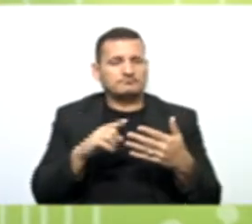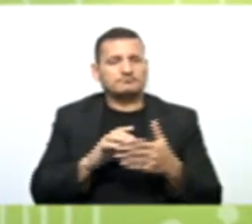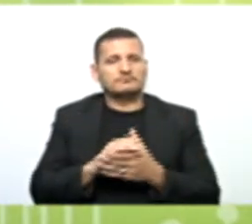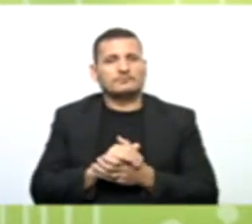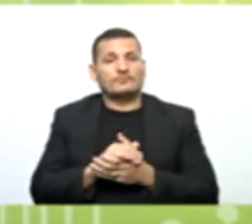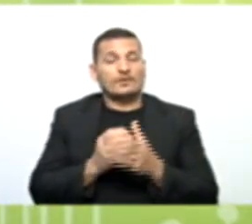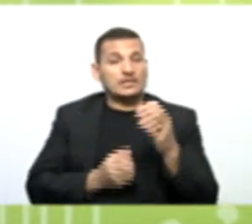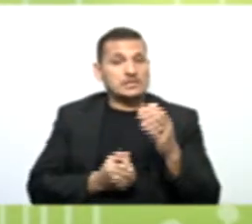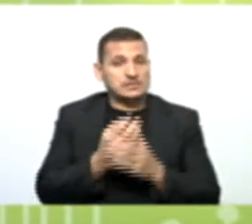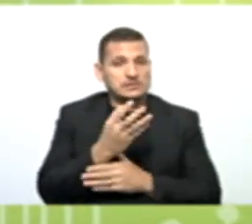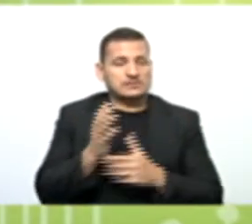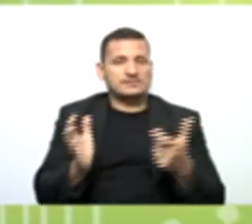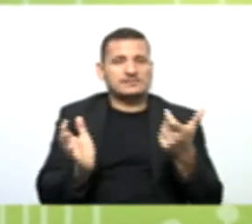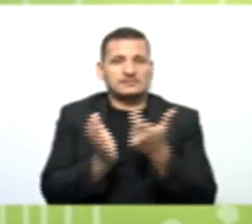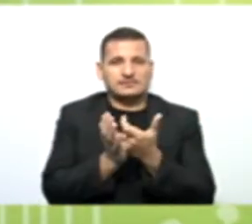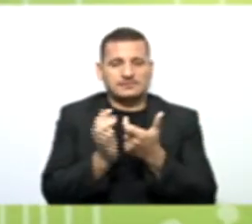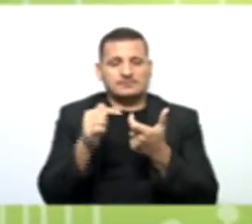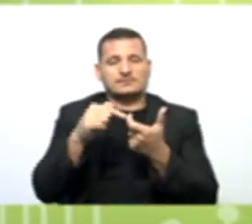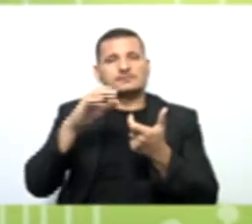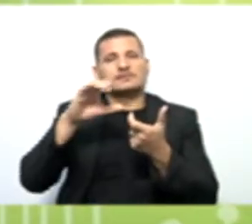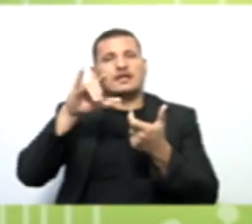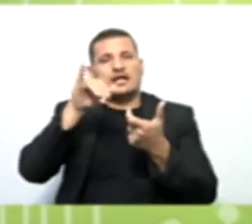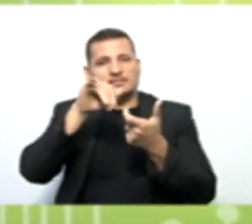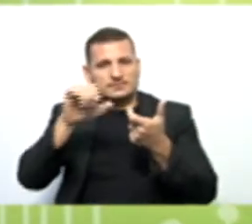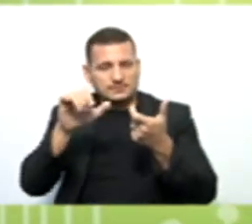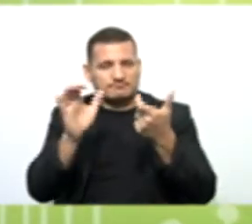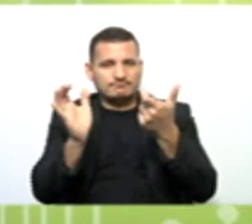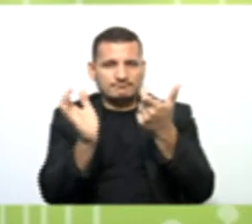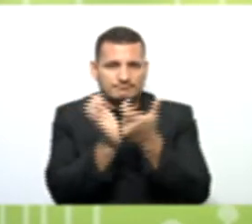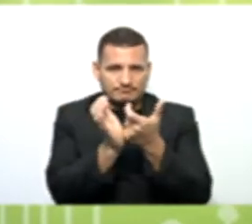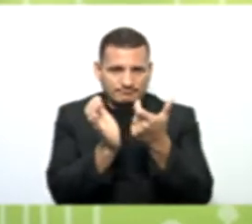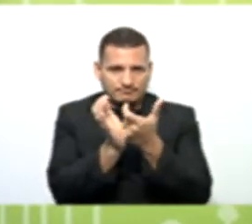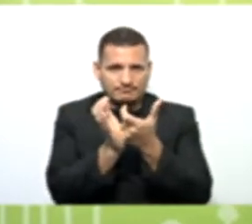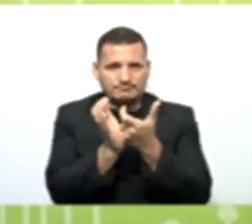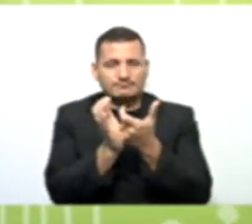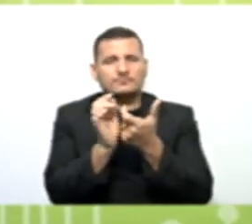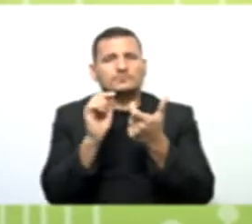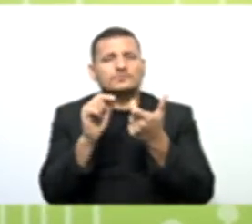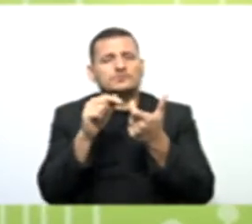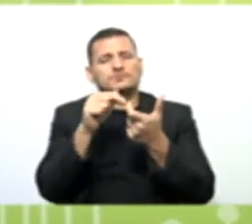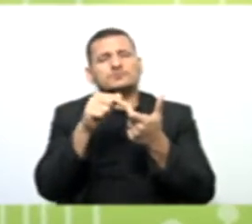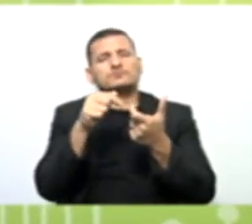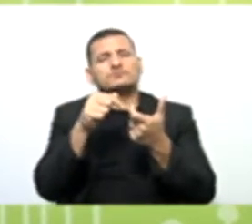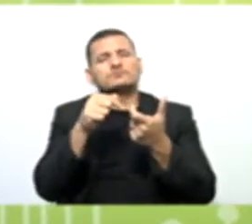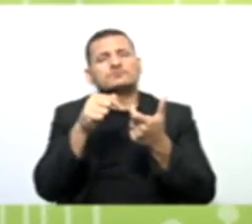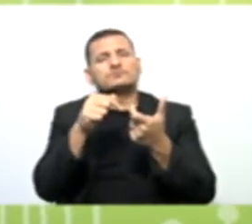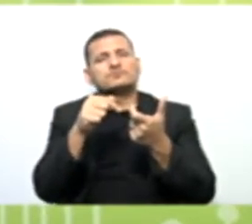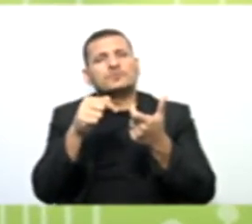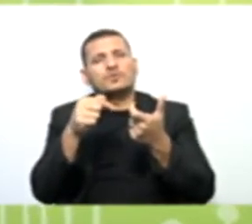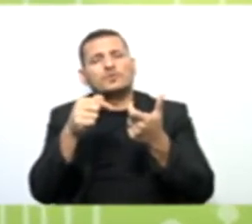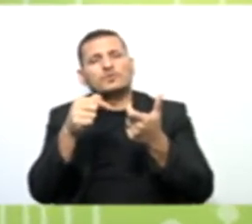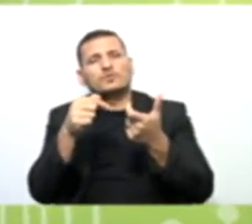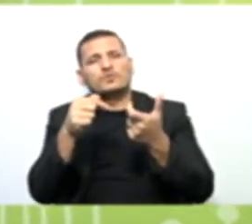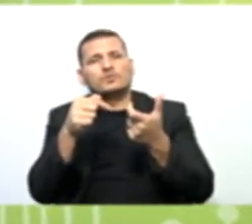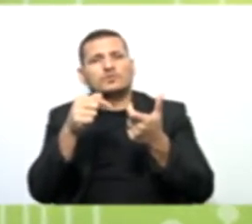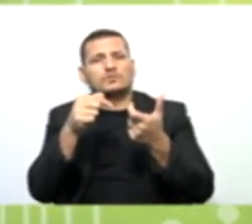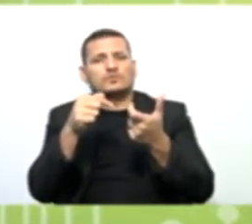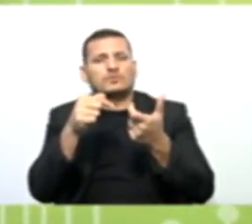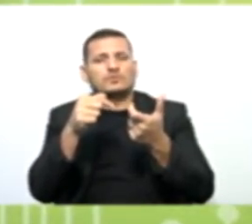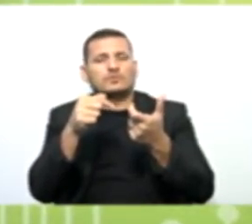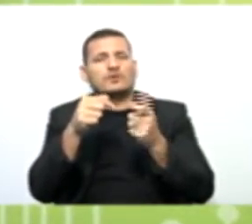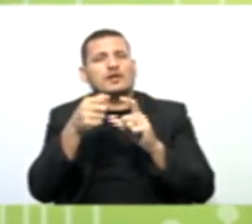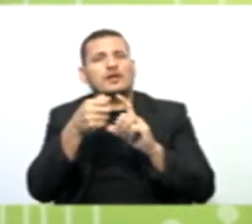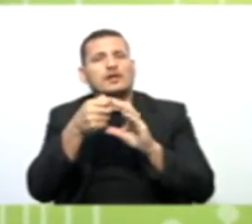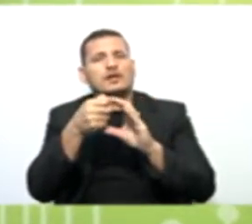nós criamos uma classe lá no nosso código, no nosso programa, nós extraímos as principais características do objeto e inserimos esses